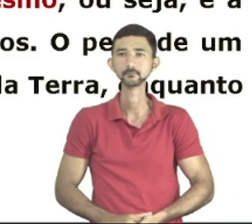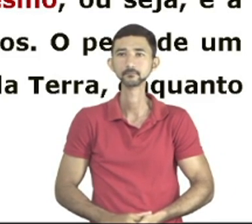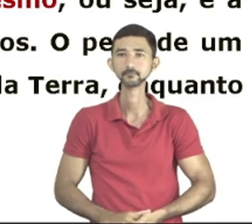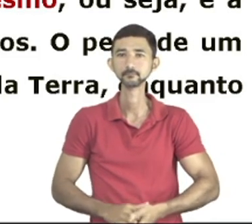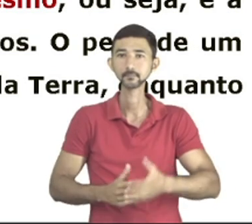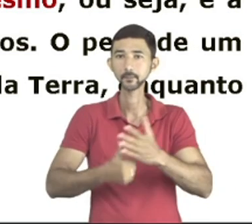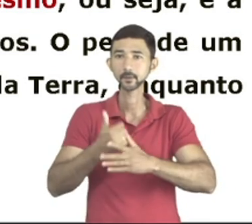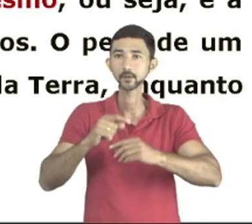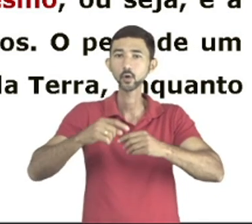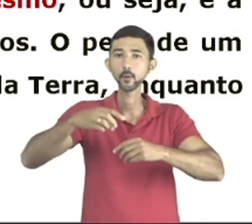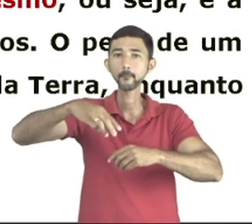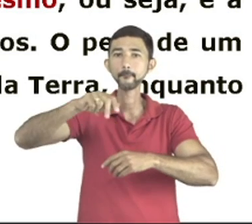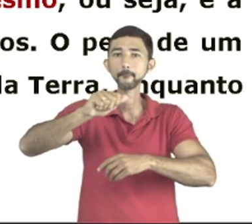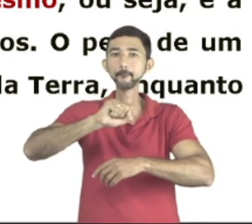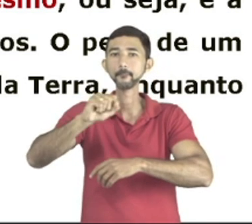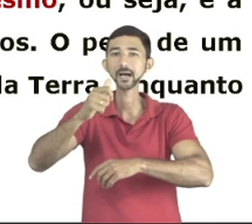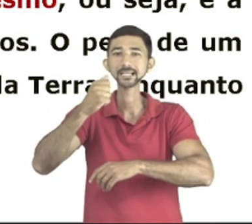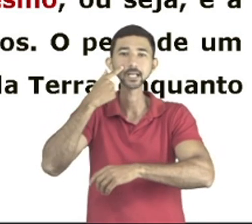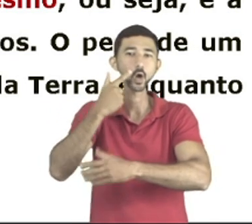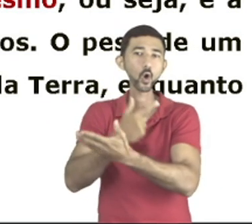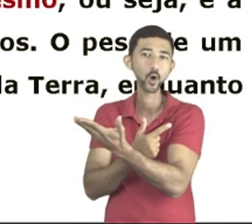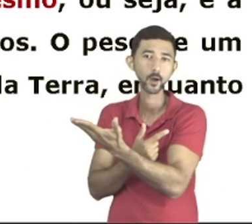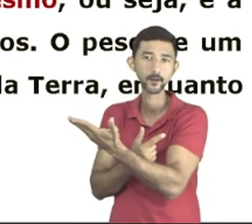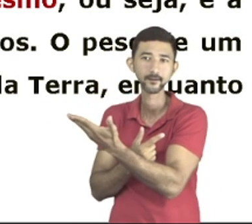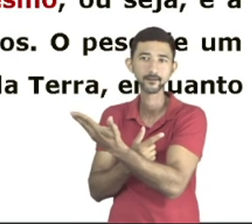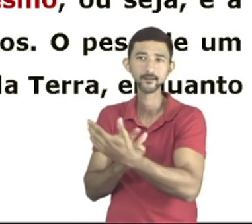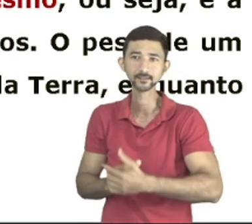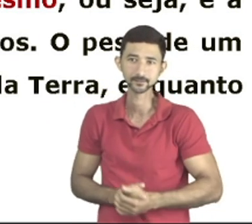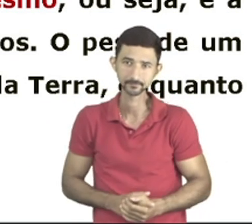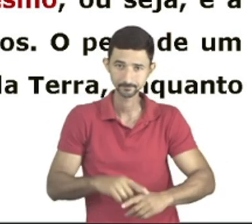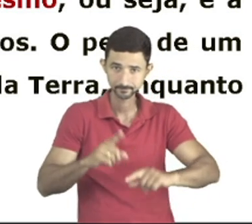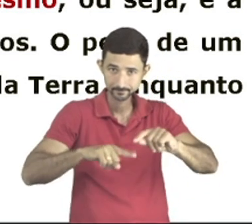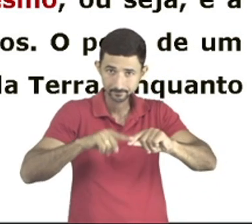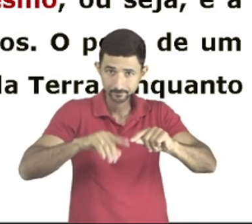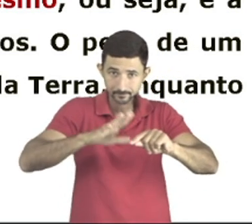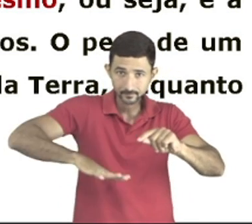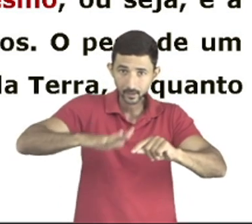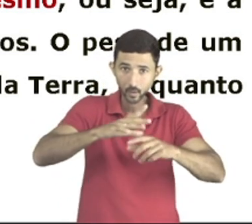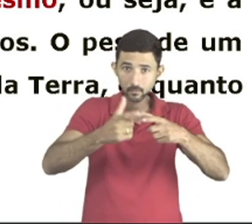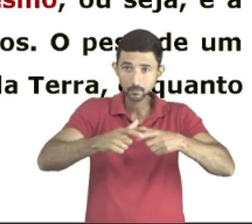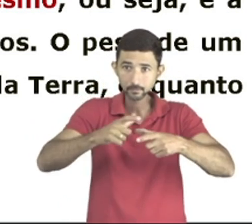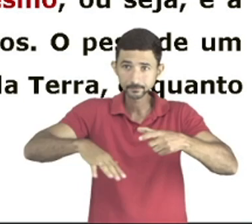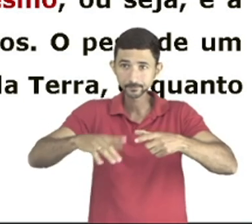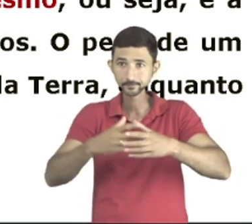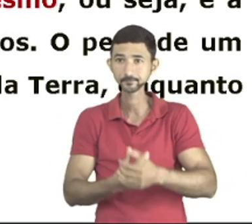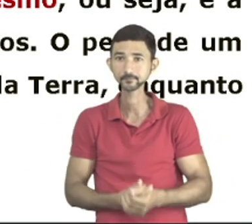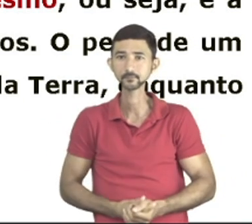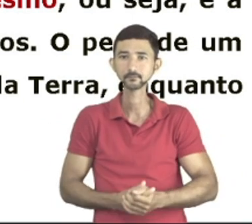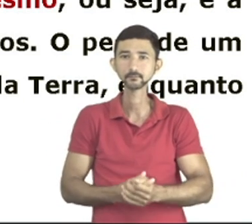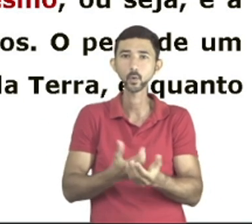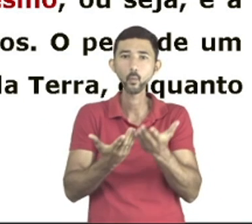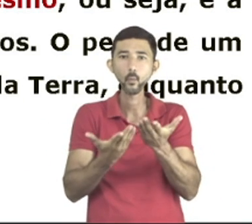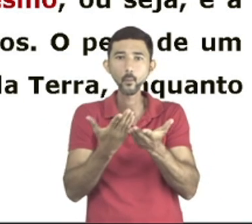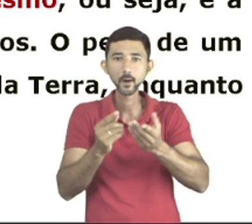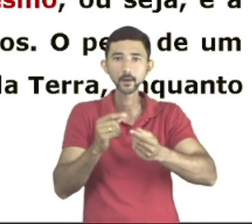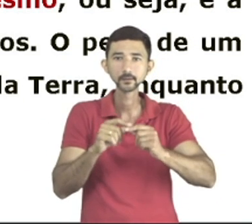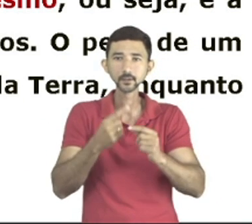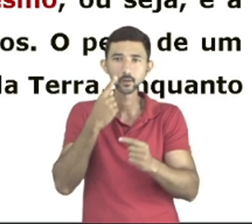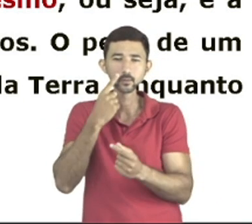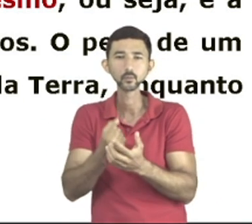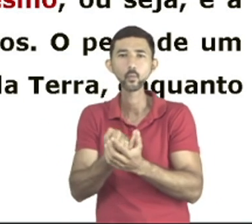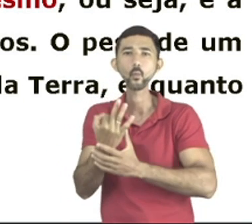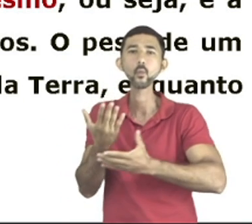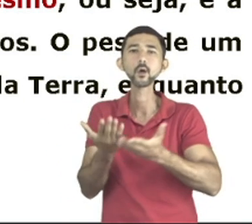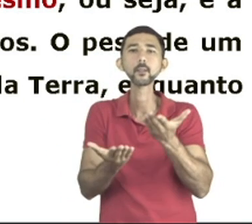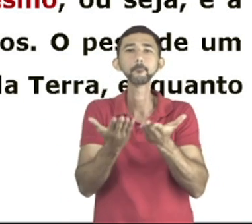Primeira propriedade, massa, como eu falei. Toda matéria tem massa. E massa é medida da quantidade de matéria. Quanto de